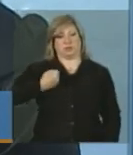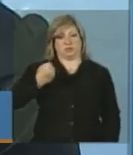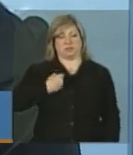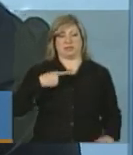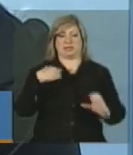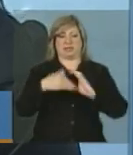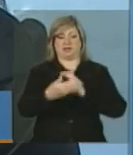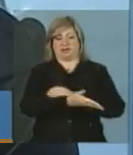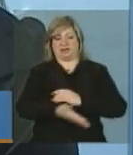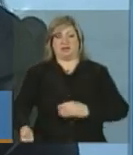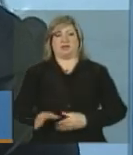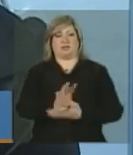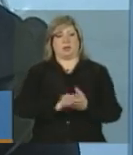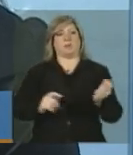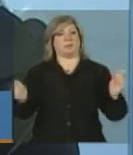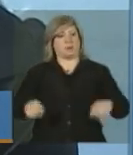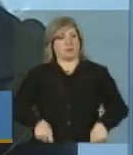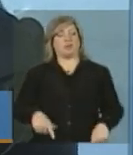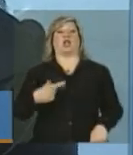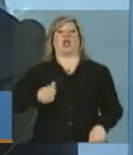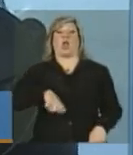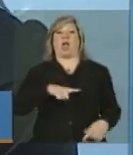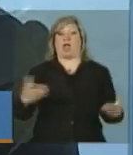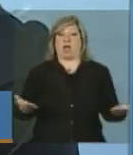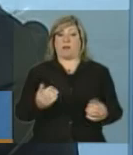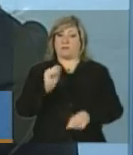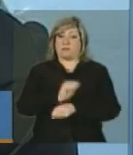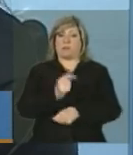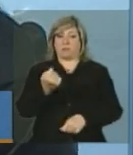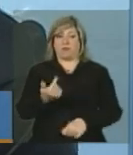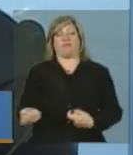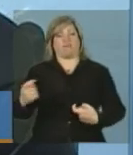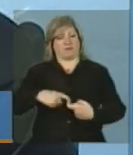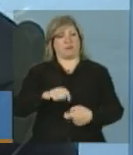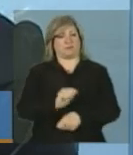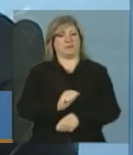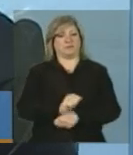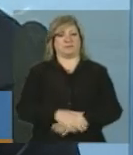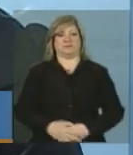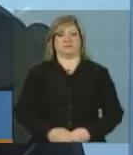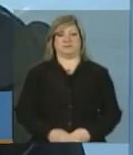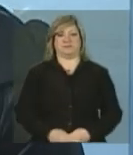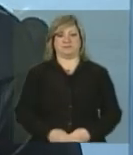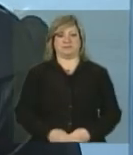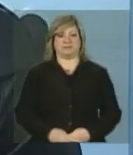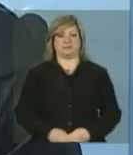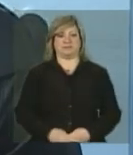que estão aí na sua tela, porque a gente está indo agora para mais um intervalozinho, mas a gente volta já.